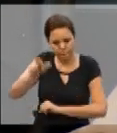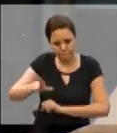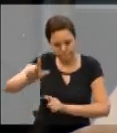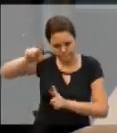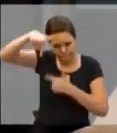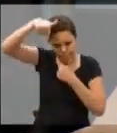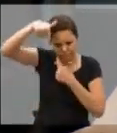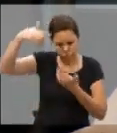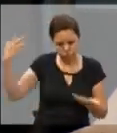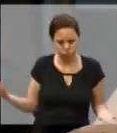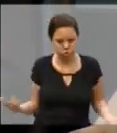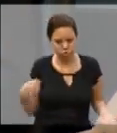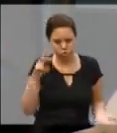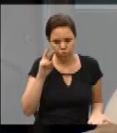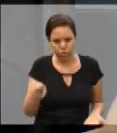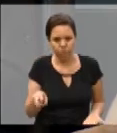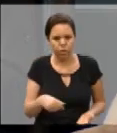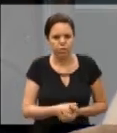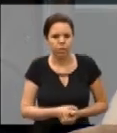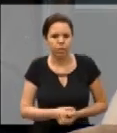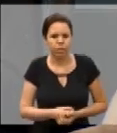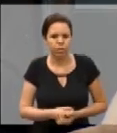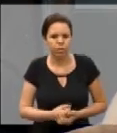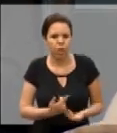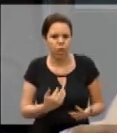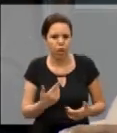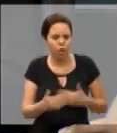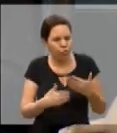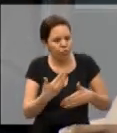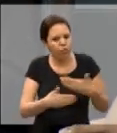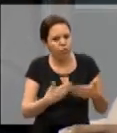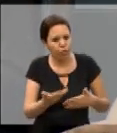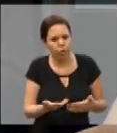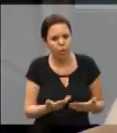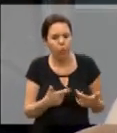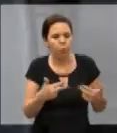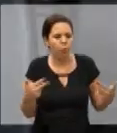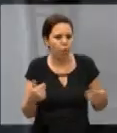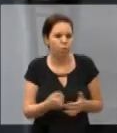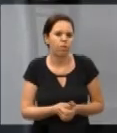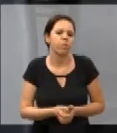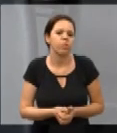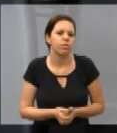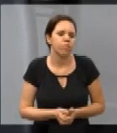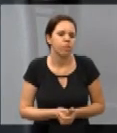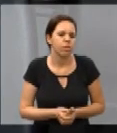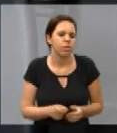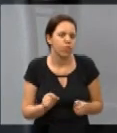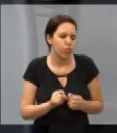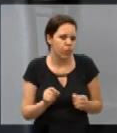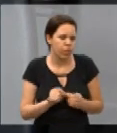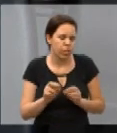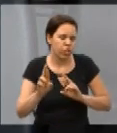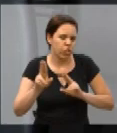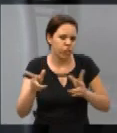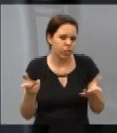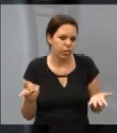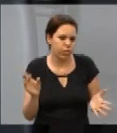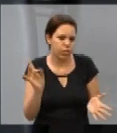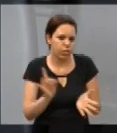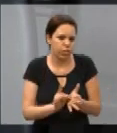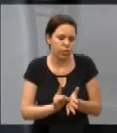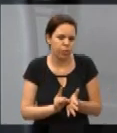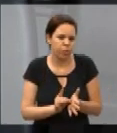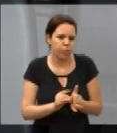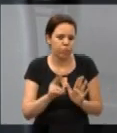eu fosse viver aquilo. E como foi uma coisa feita de uma forma diferente, inclusive o roteiro, a